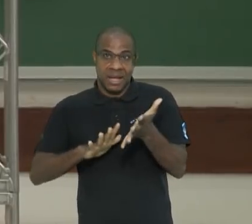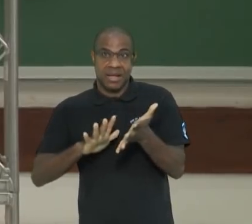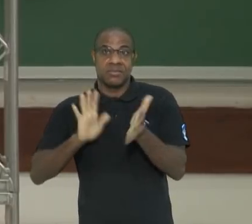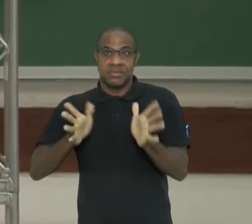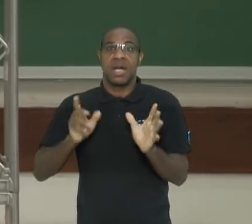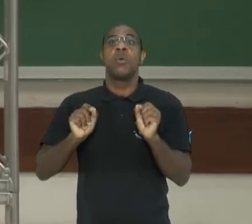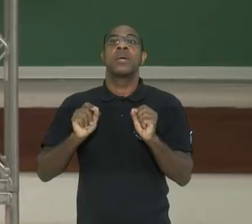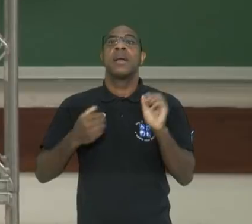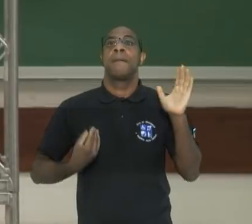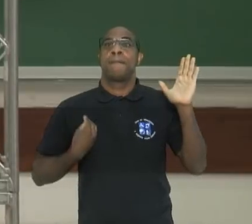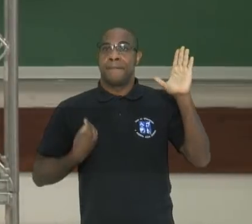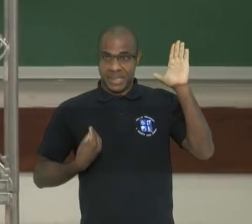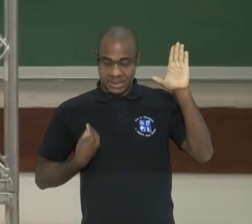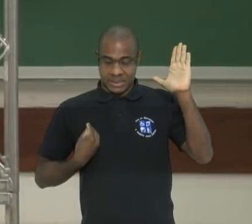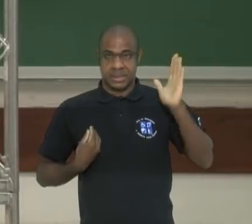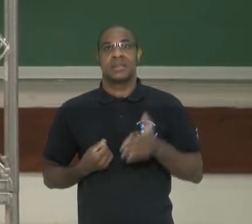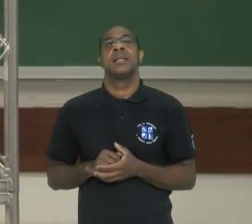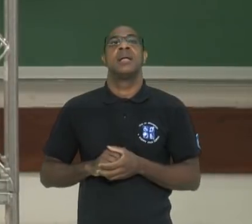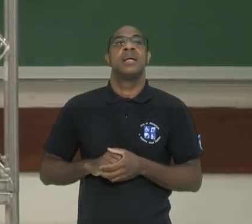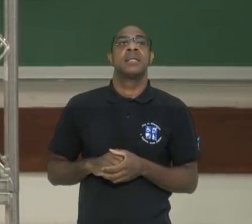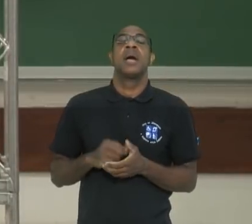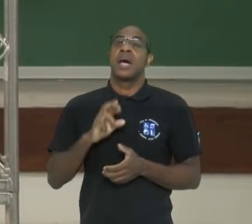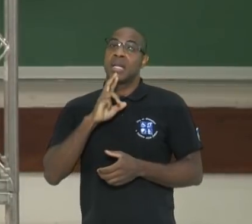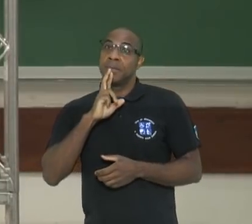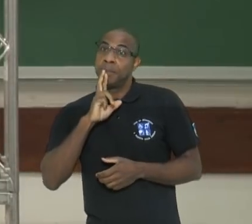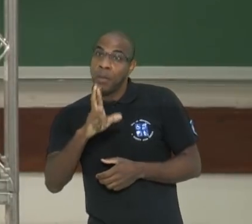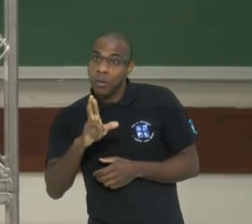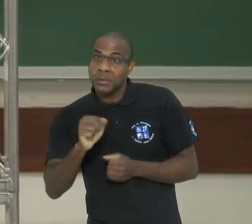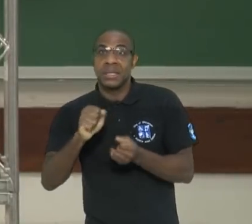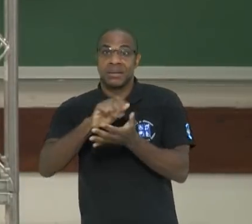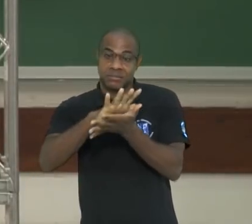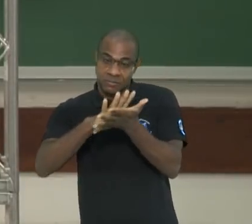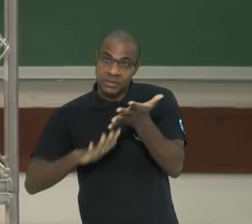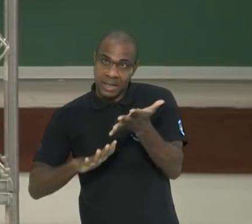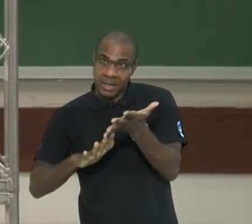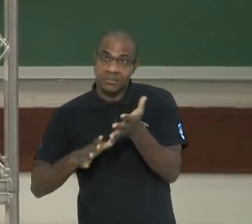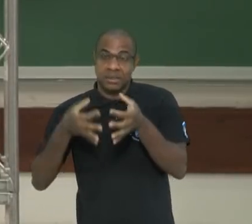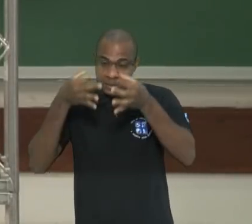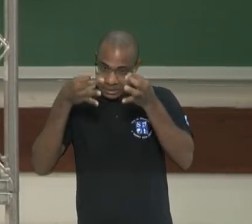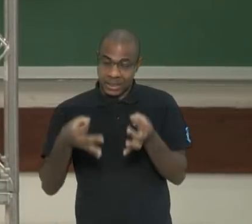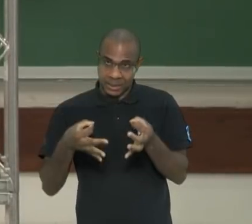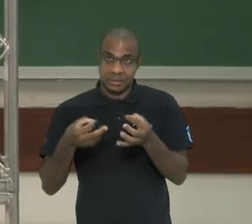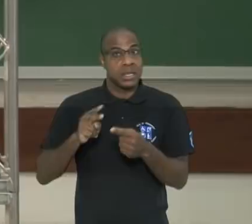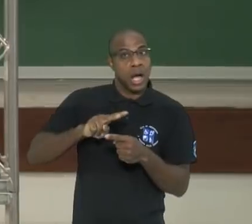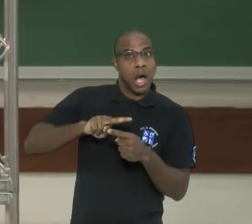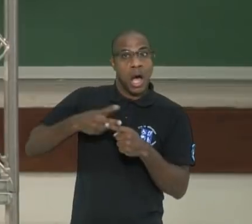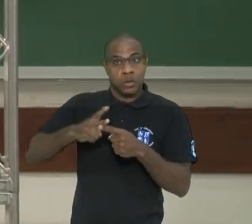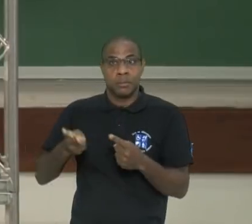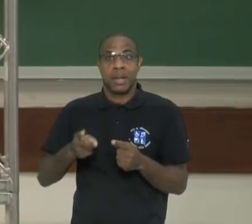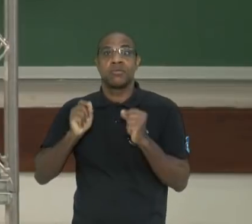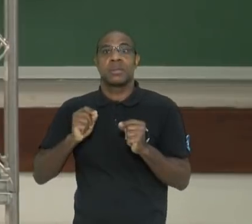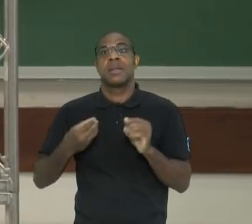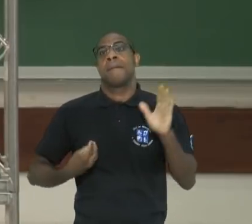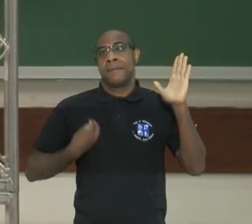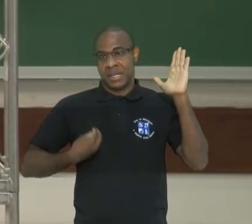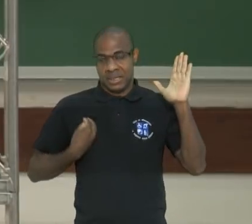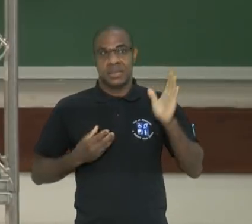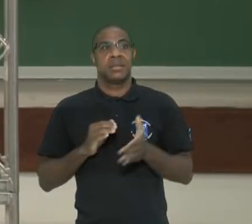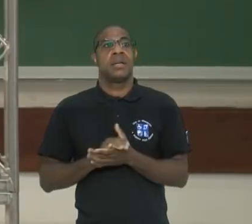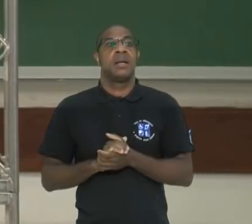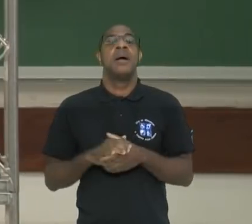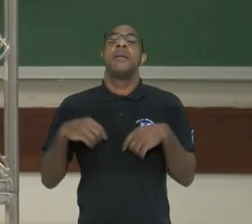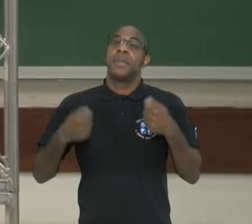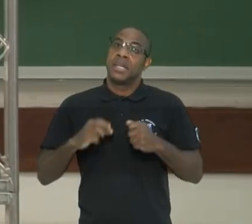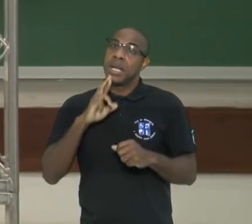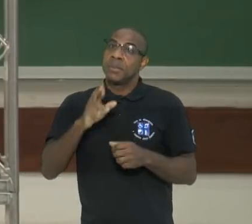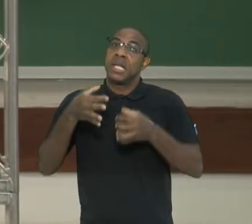preencher a pergunta. Responda a pergunta, pessoal, de maneira correta, combinado? Não adianta fazer só por fazer, não. Tem que